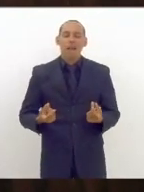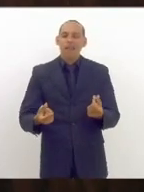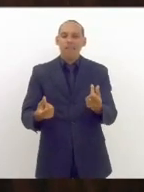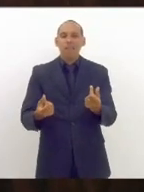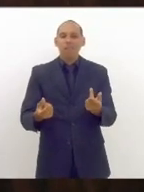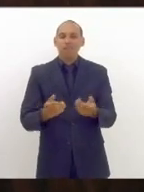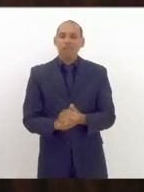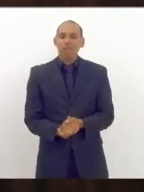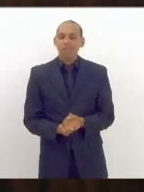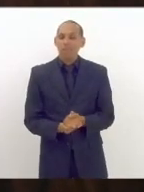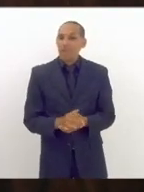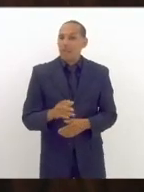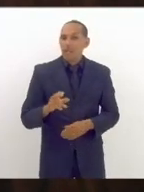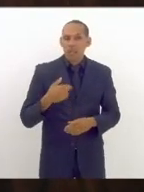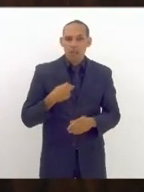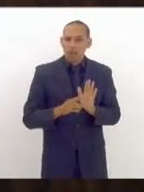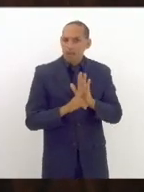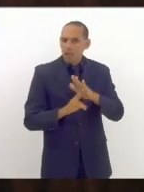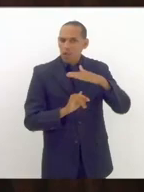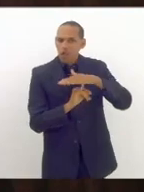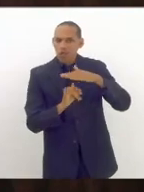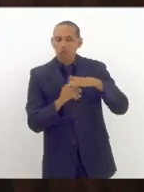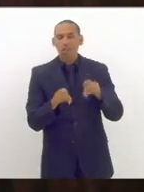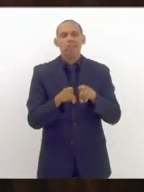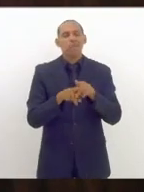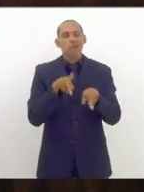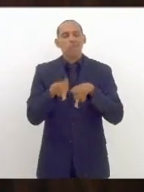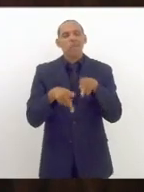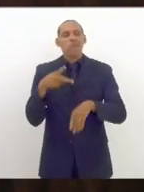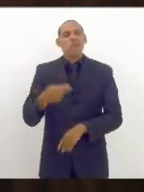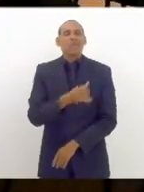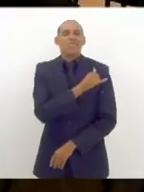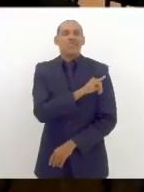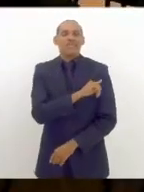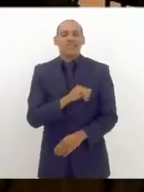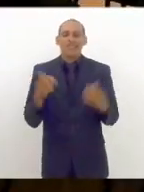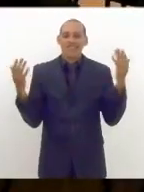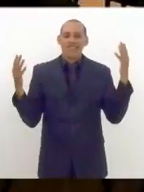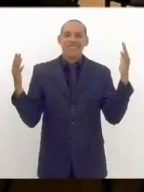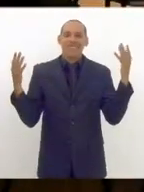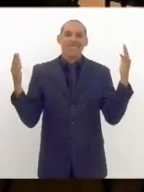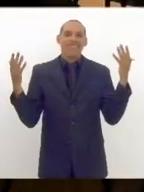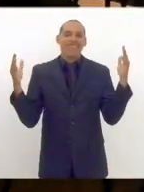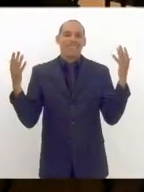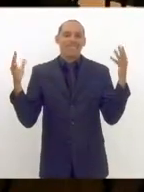não só da minha instituição, mas da população do Estado do Rio de Janeiro.